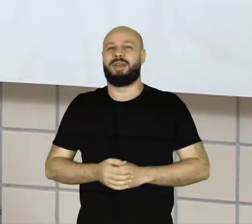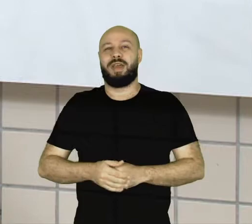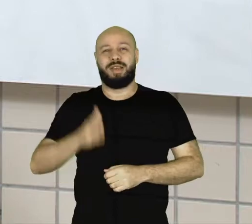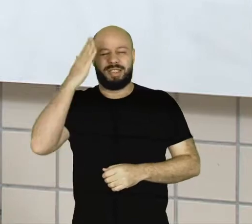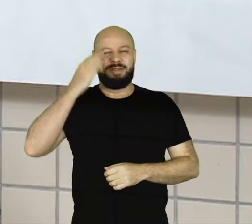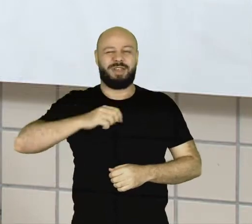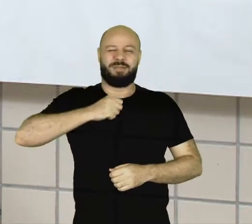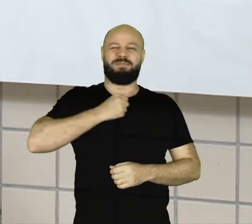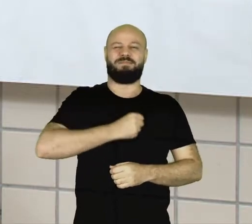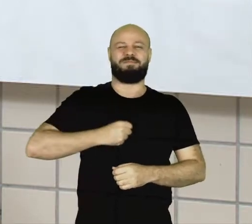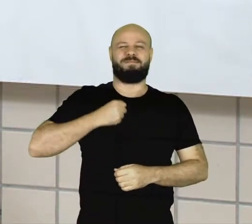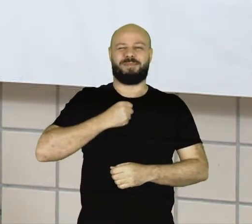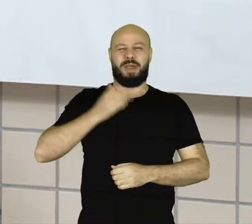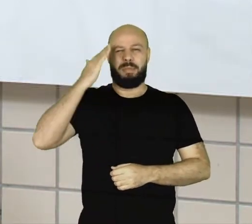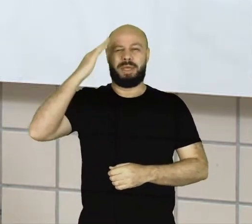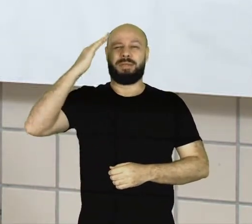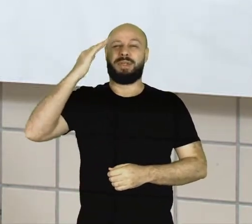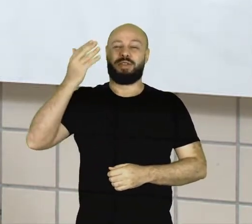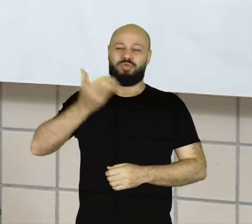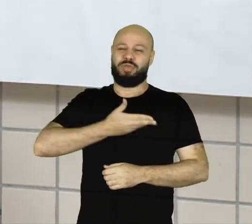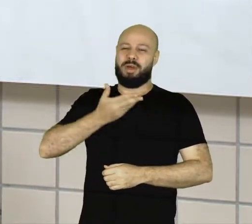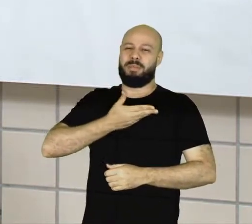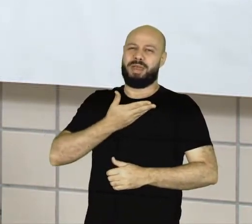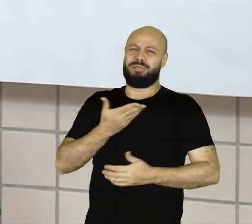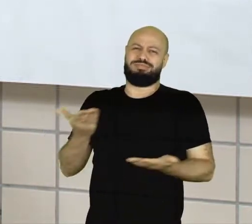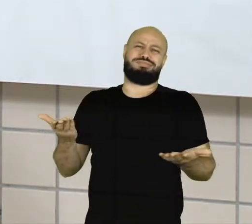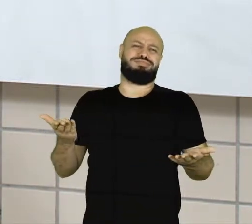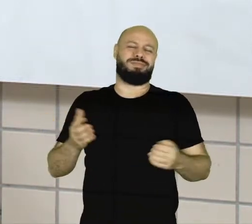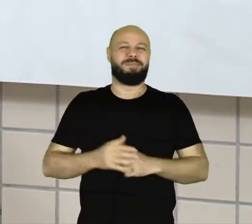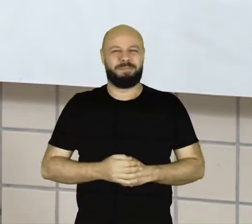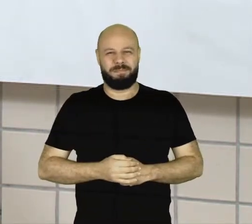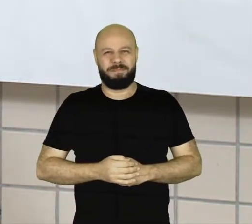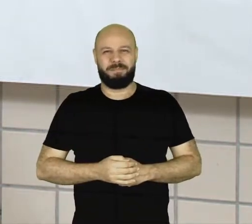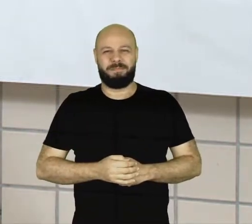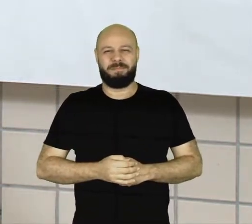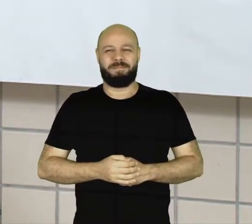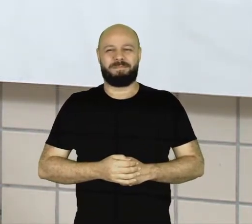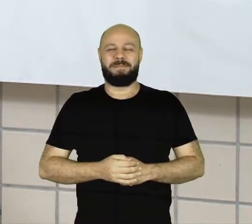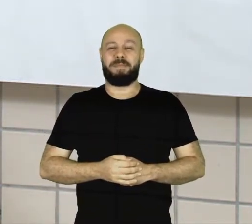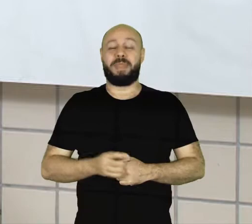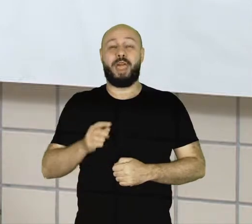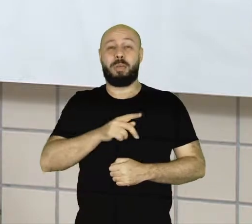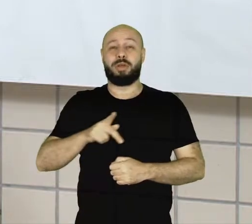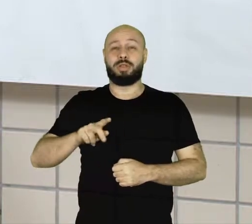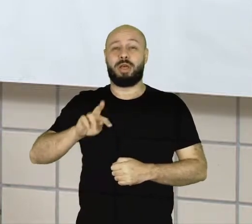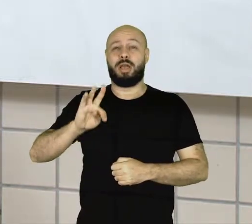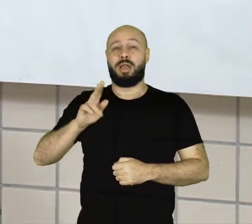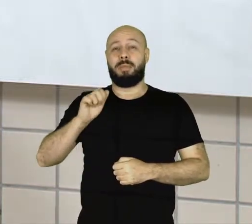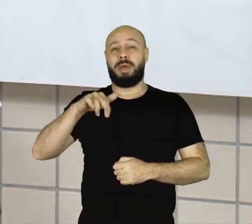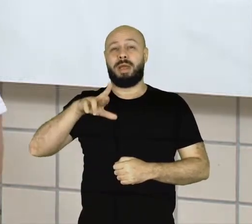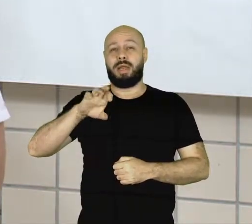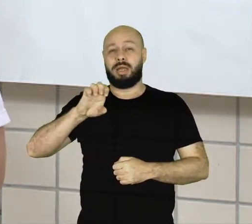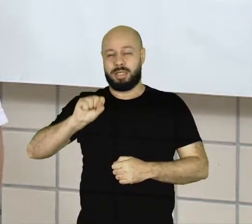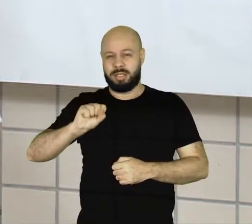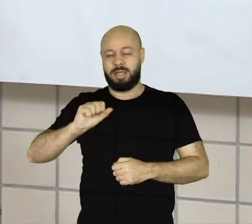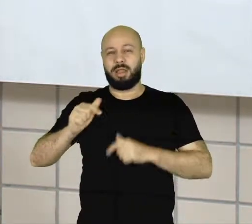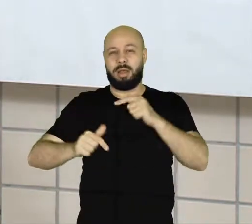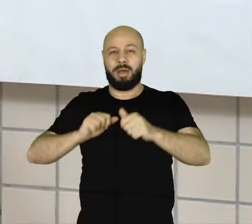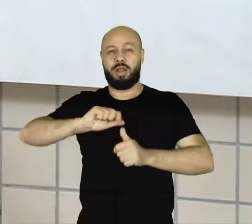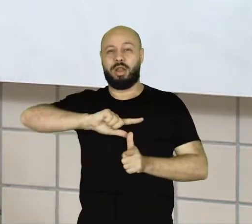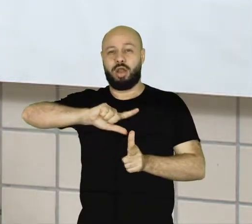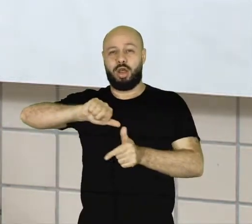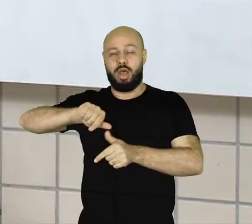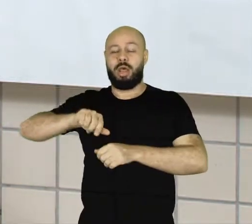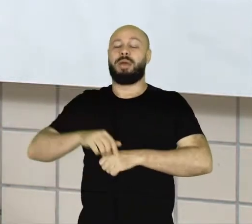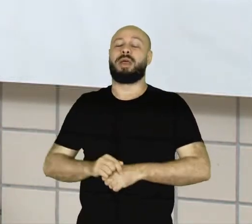muita saudade, principalmente dos colegas, mas estão com saudade. Então, eu sou a professora Tamires, professora de Geografia da ITI